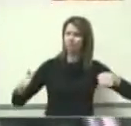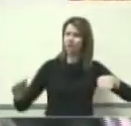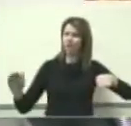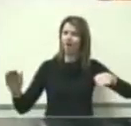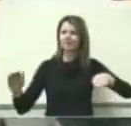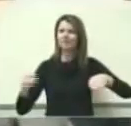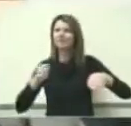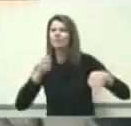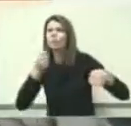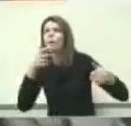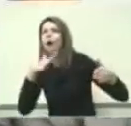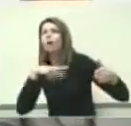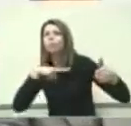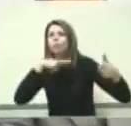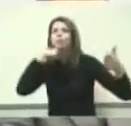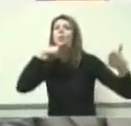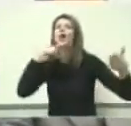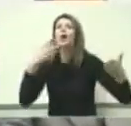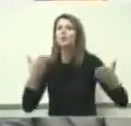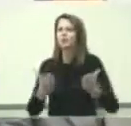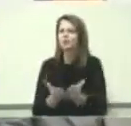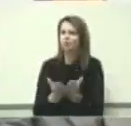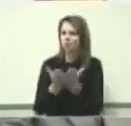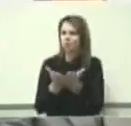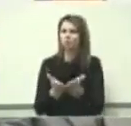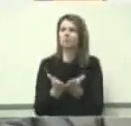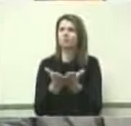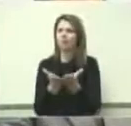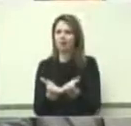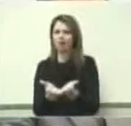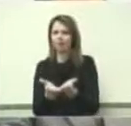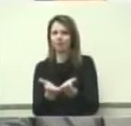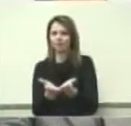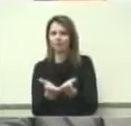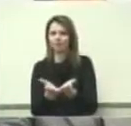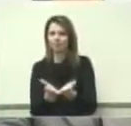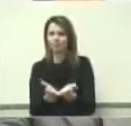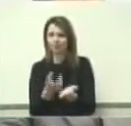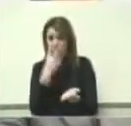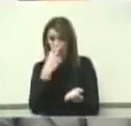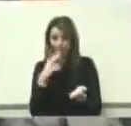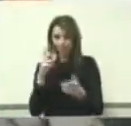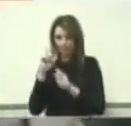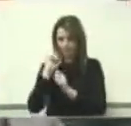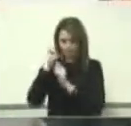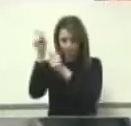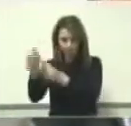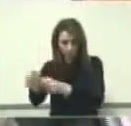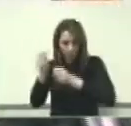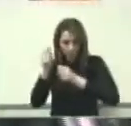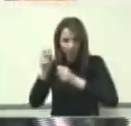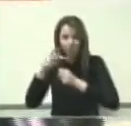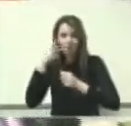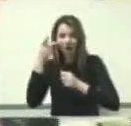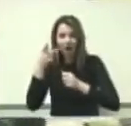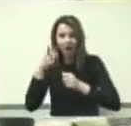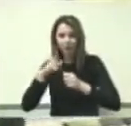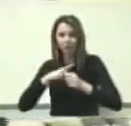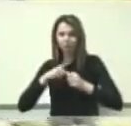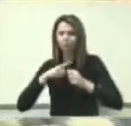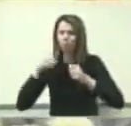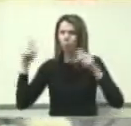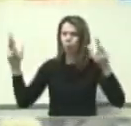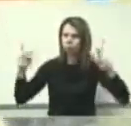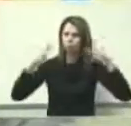Galileia como dizem os pescadores aqui da nossa região próximos a Laguna surgiu o